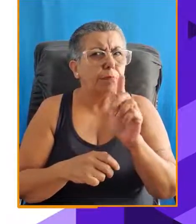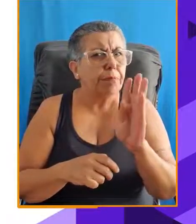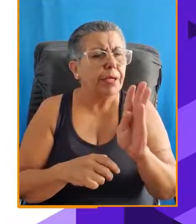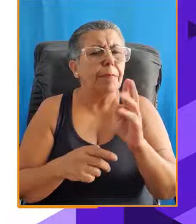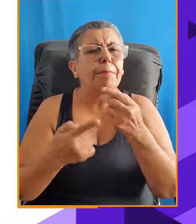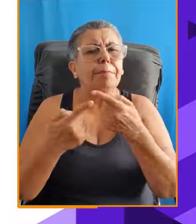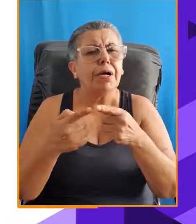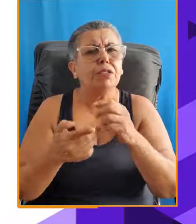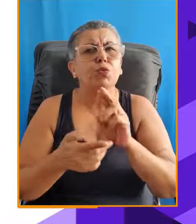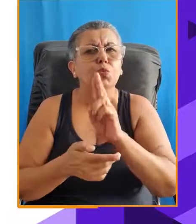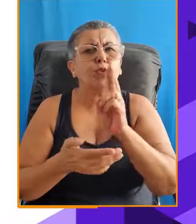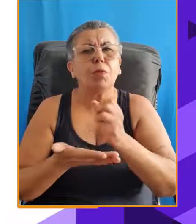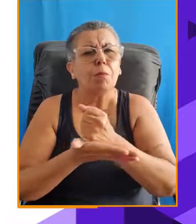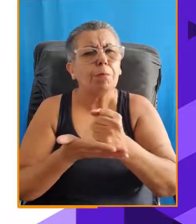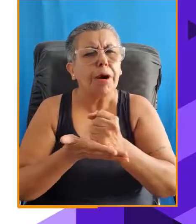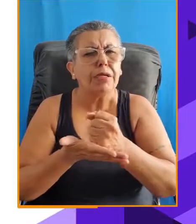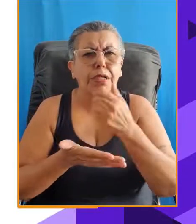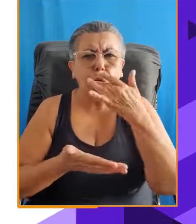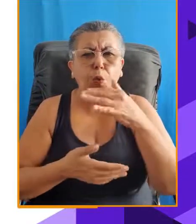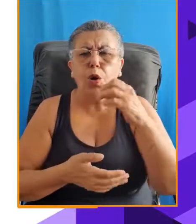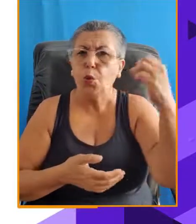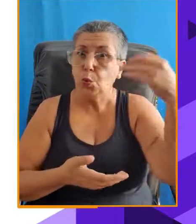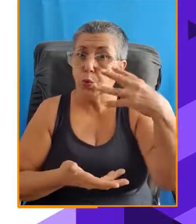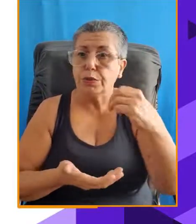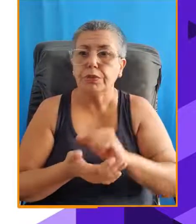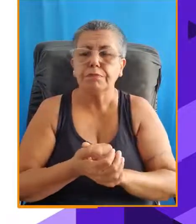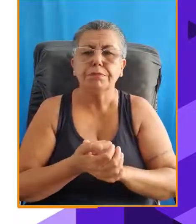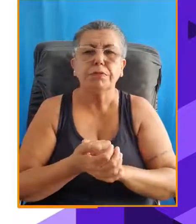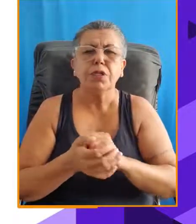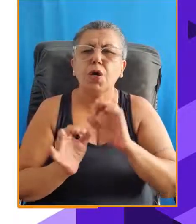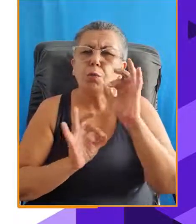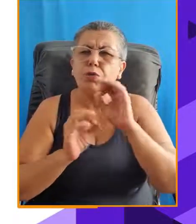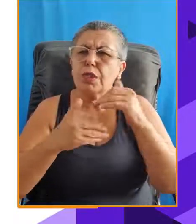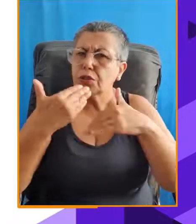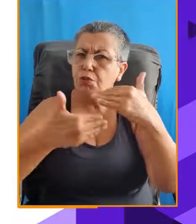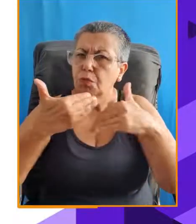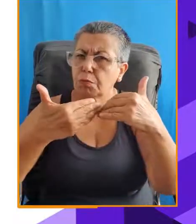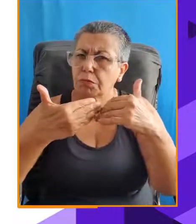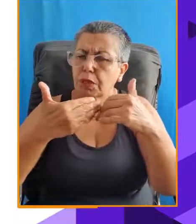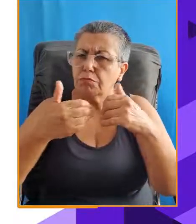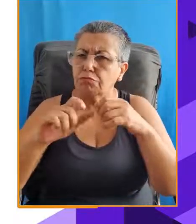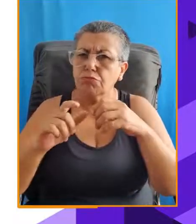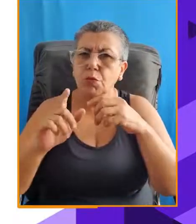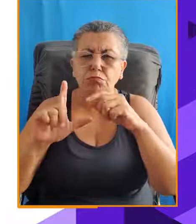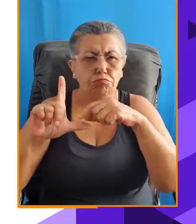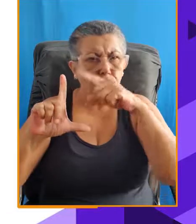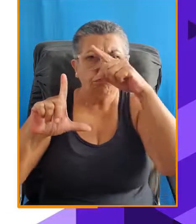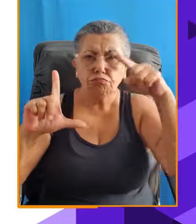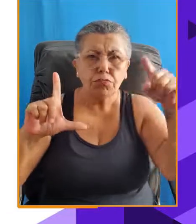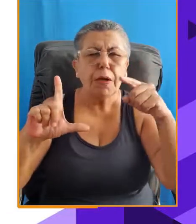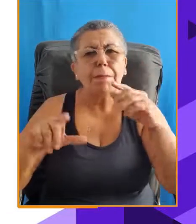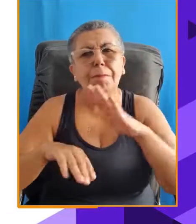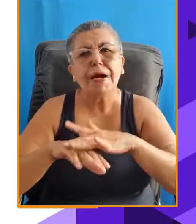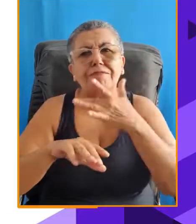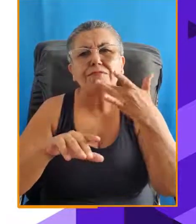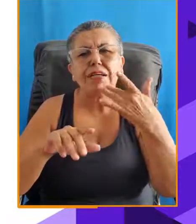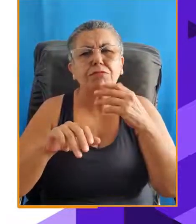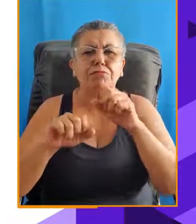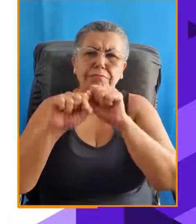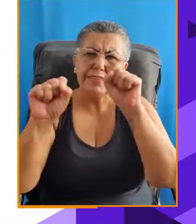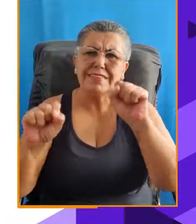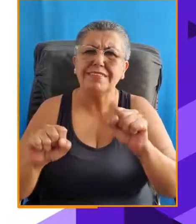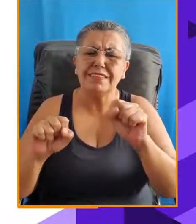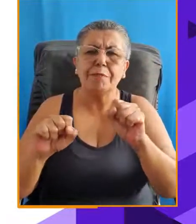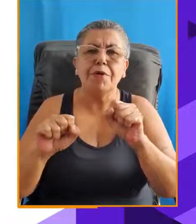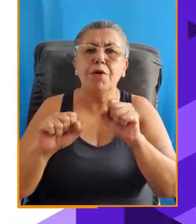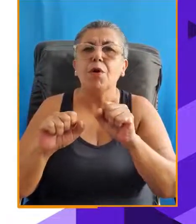como base a cor luz. No processo de desenvolvimento do layout, é mais fácil adotar esse sistema,